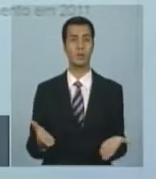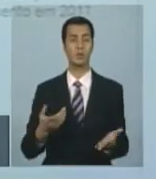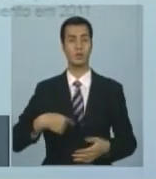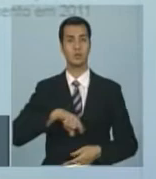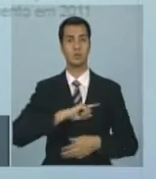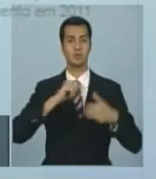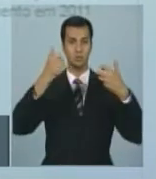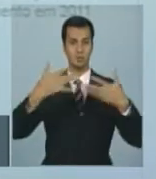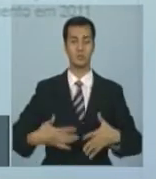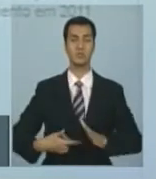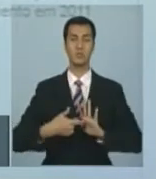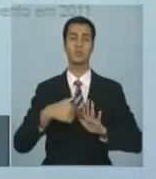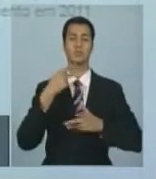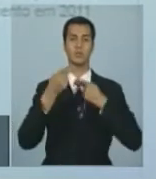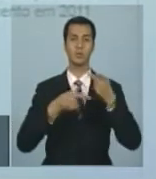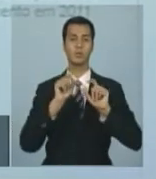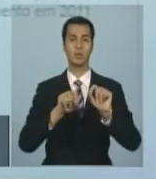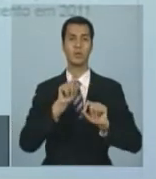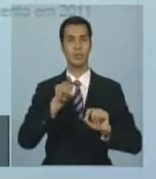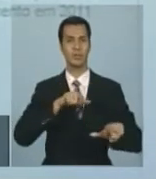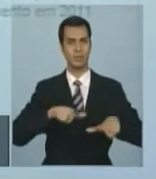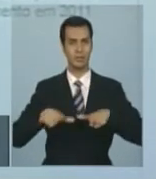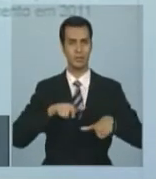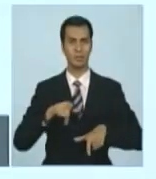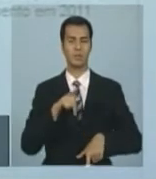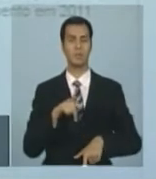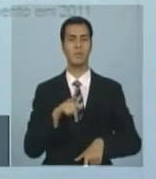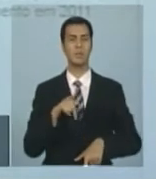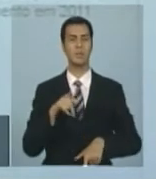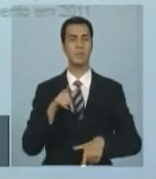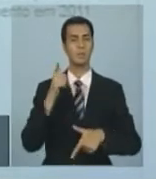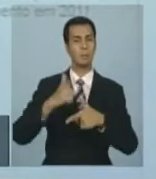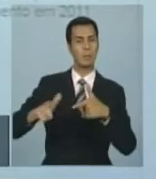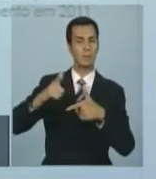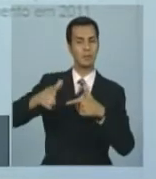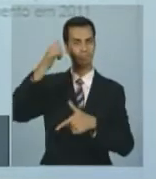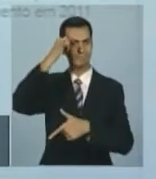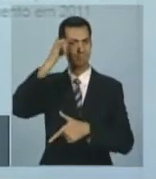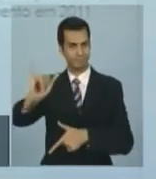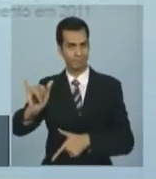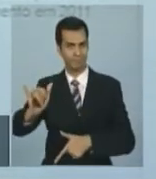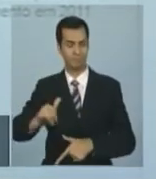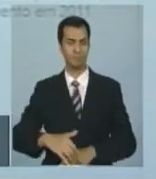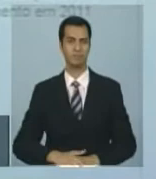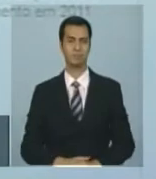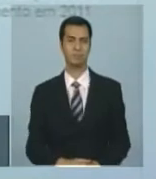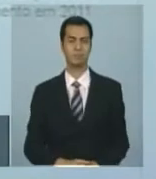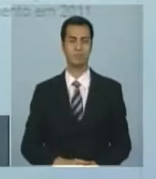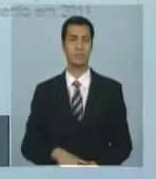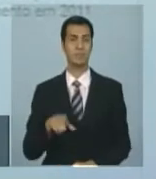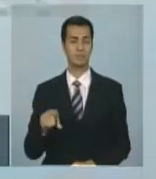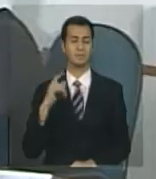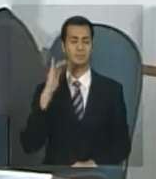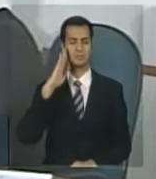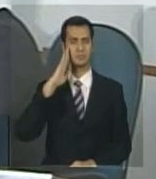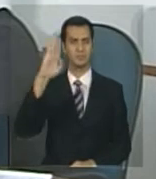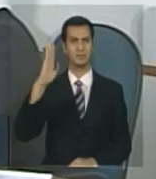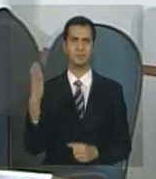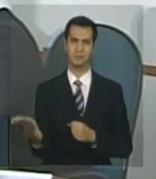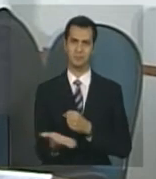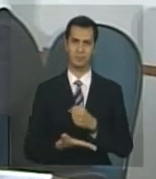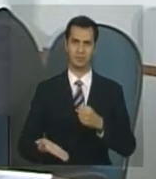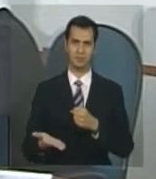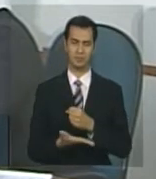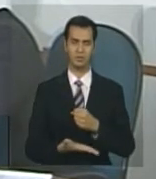ações de prevenção, que são, digamos assim, a base de dados que tem